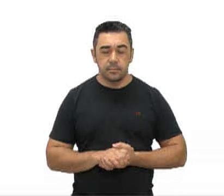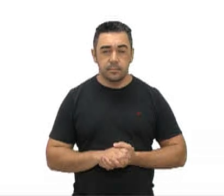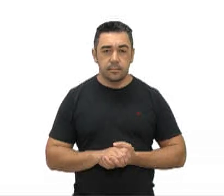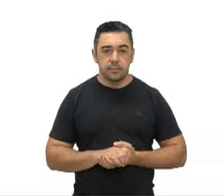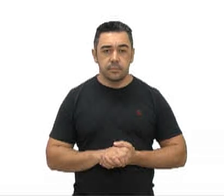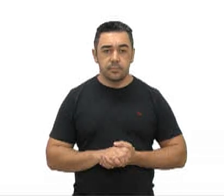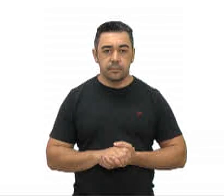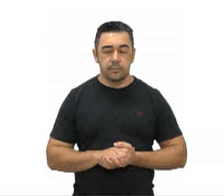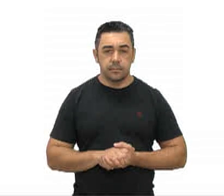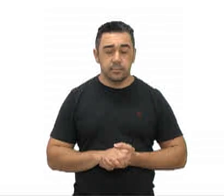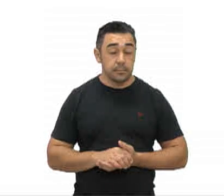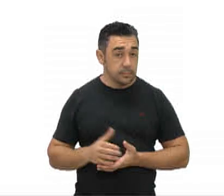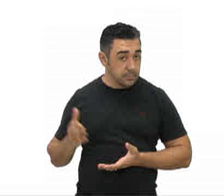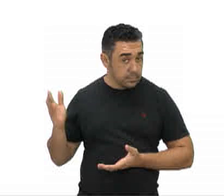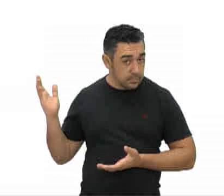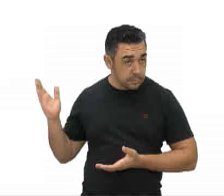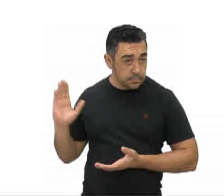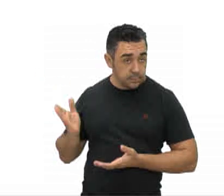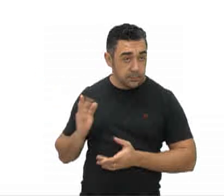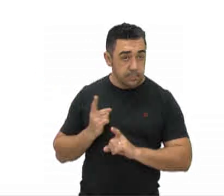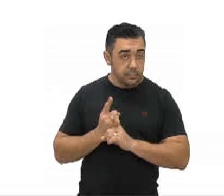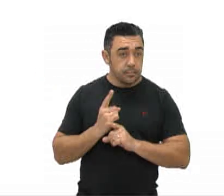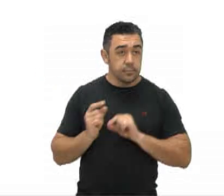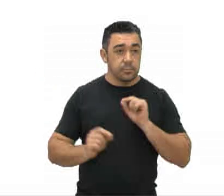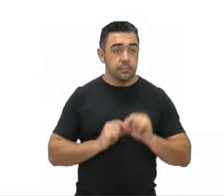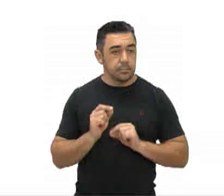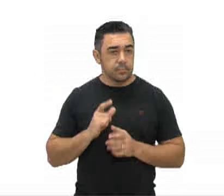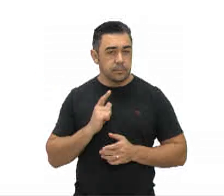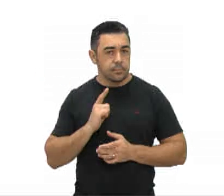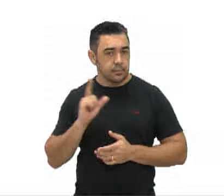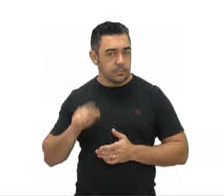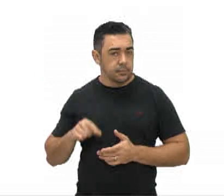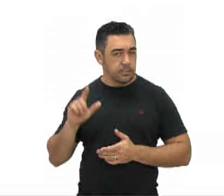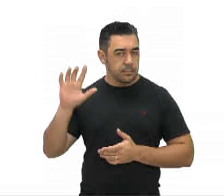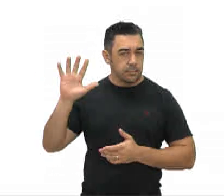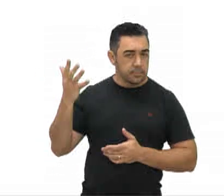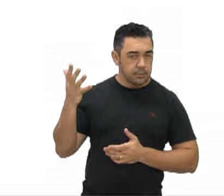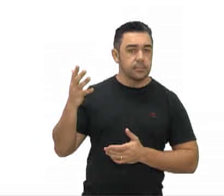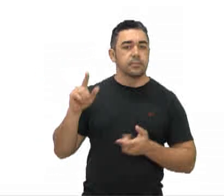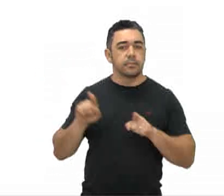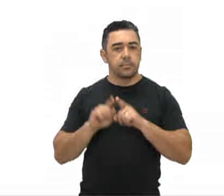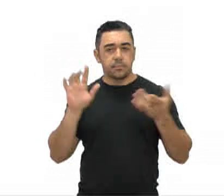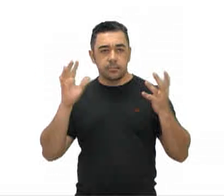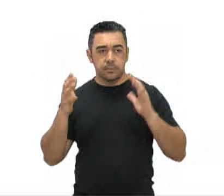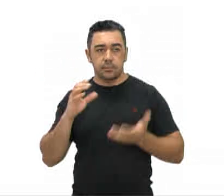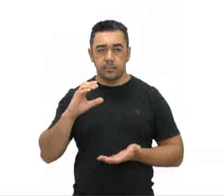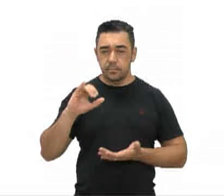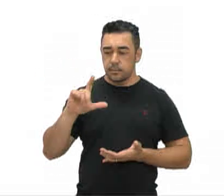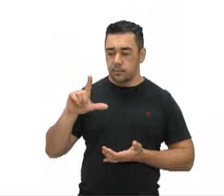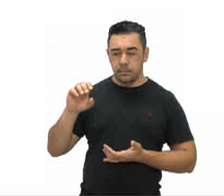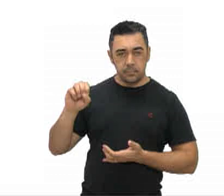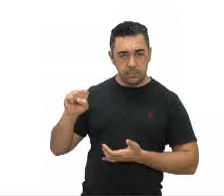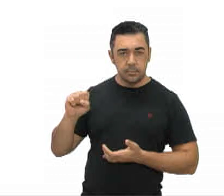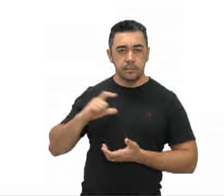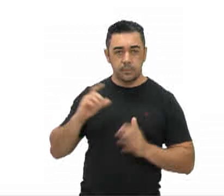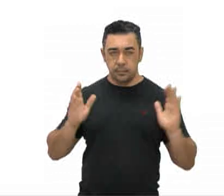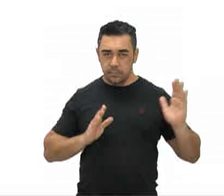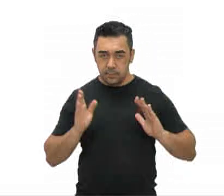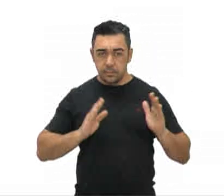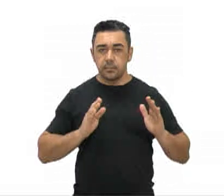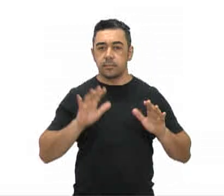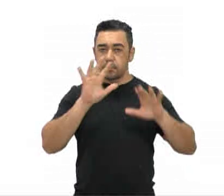médio e alto. Bom, aí a gente já encontra uma expressão de tempo e clima, cielos com intervalos nubosos,